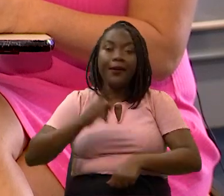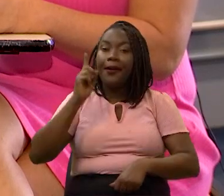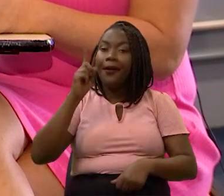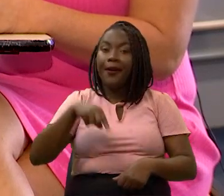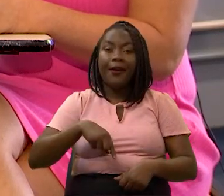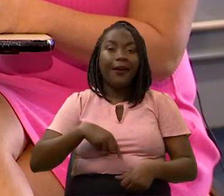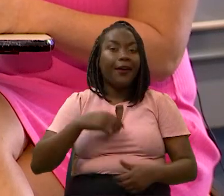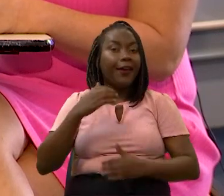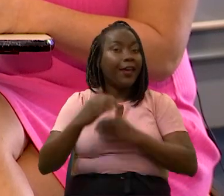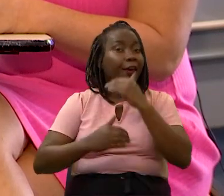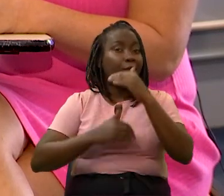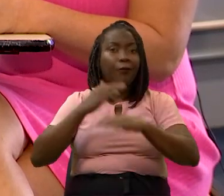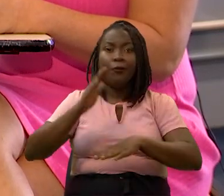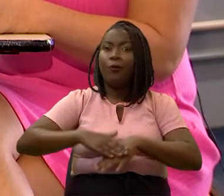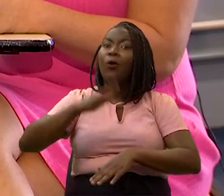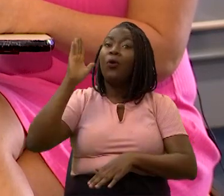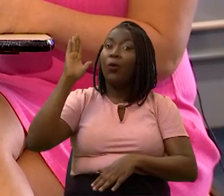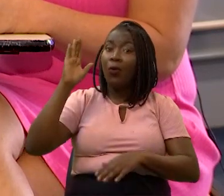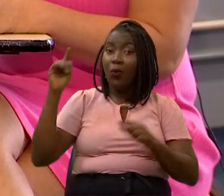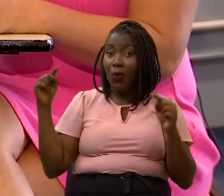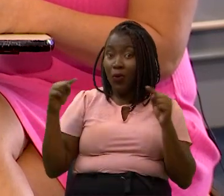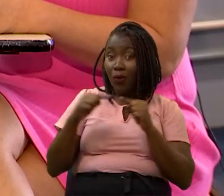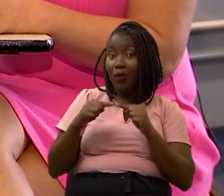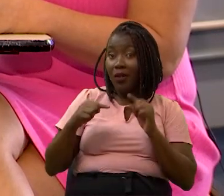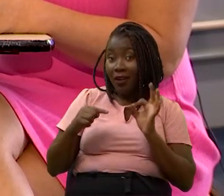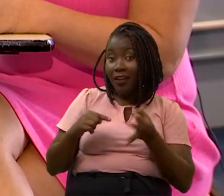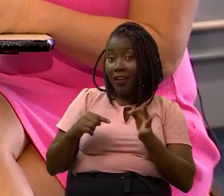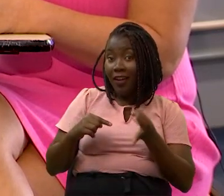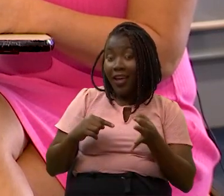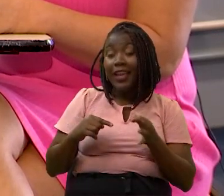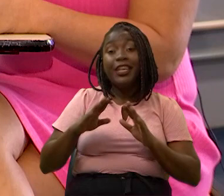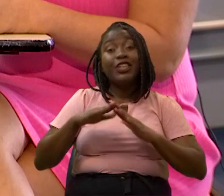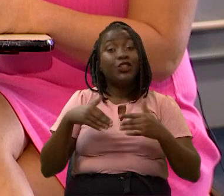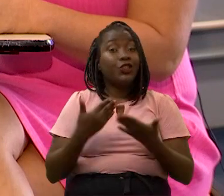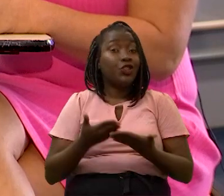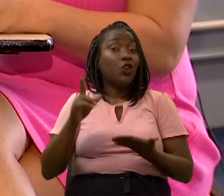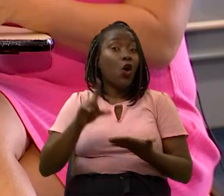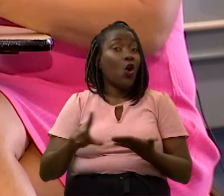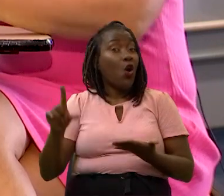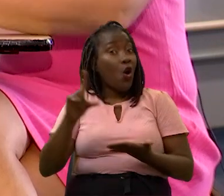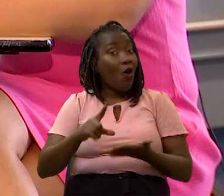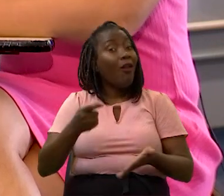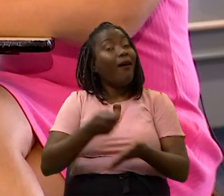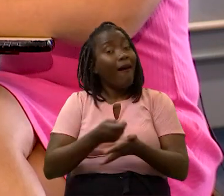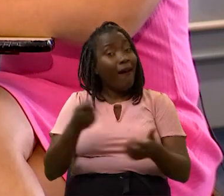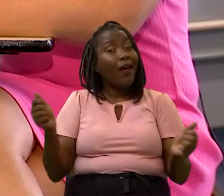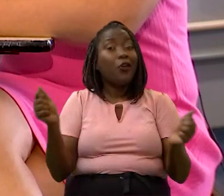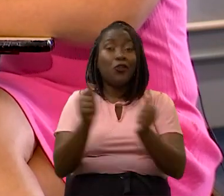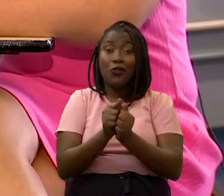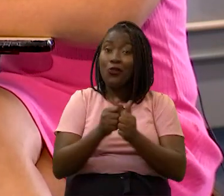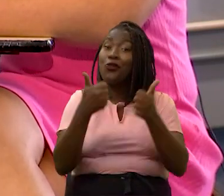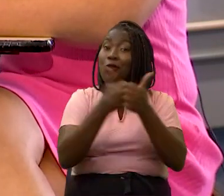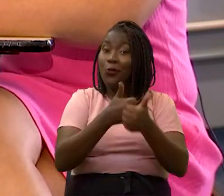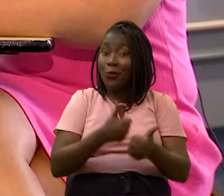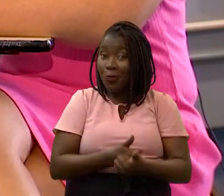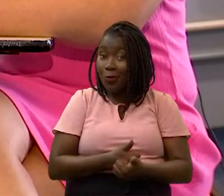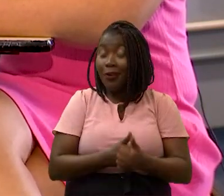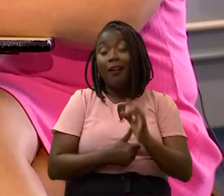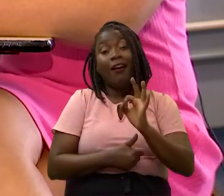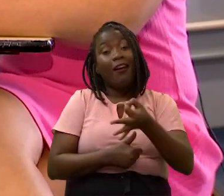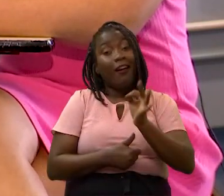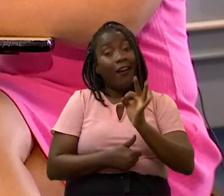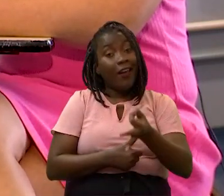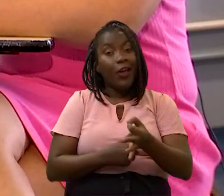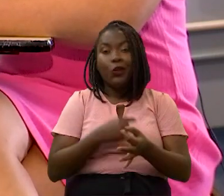tendência é evoluir cada vez mais nesse aspecto, né, professor? E a escola, obviamente, tem que andar junto, acompanha,